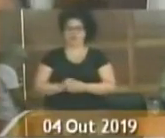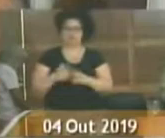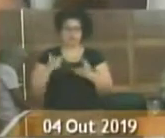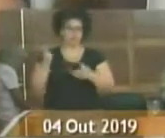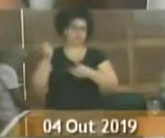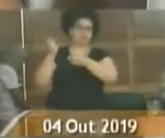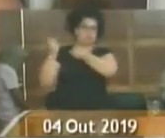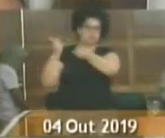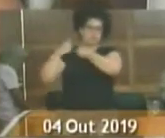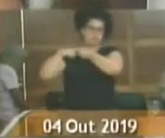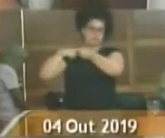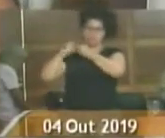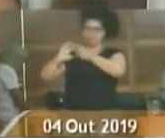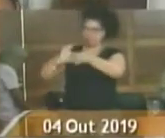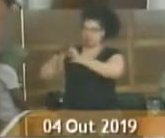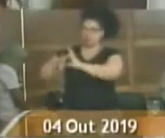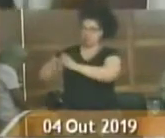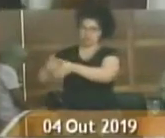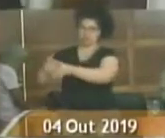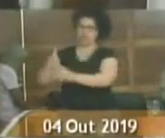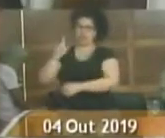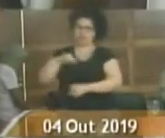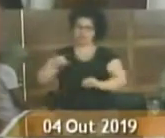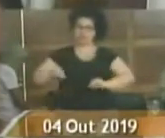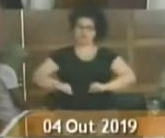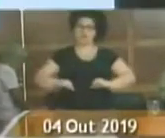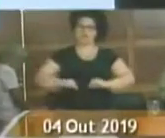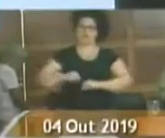acorrentamento é uma situação de maus tratos.